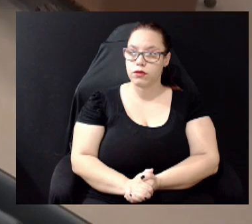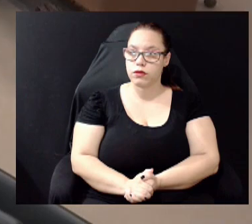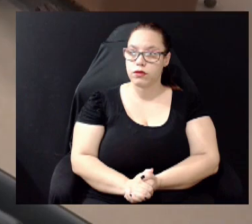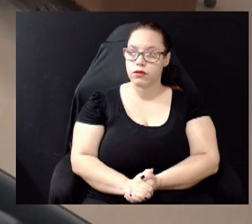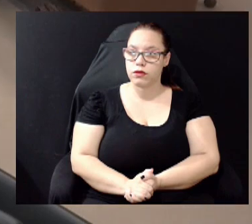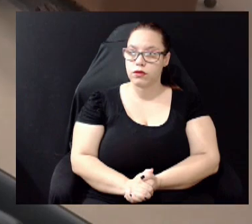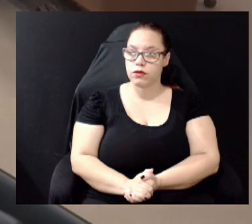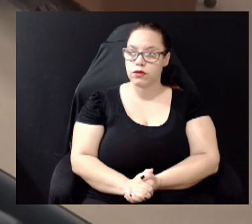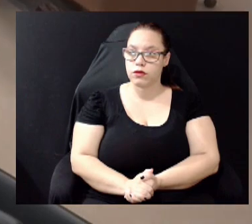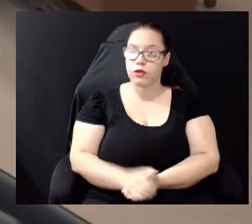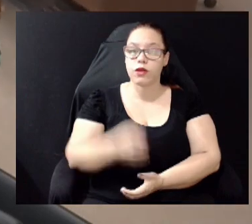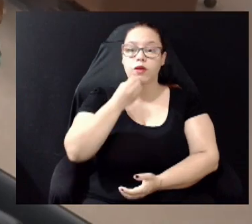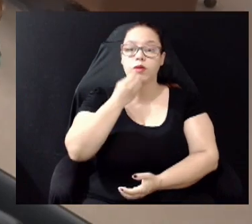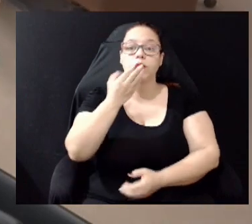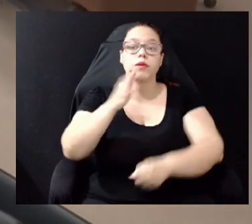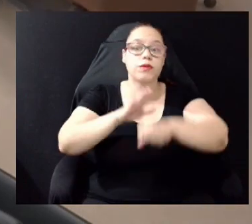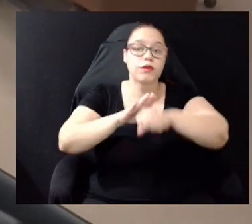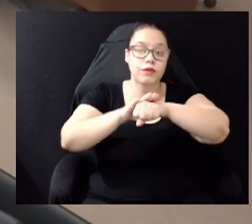Boa noite a todas.